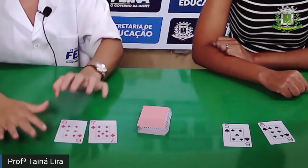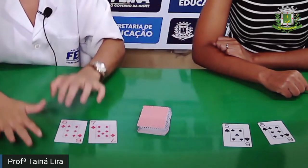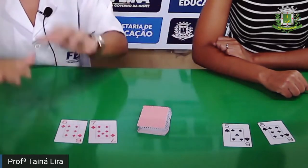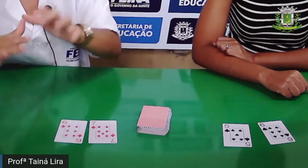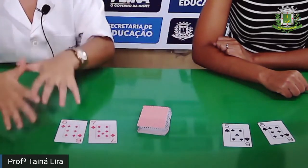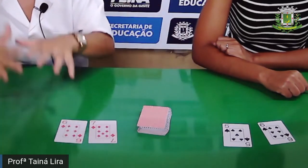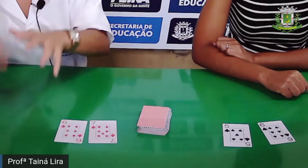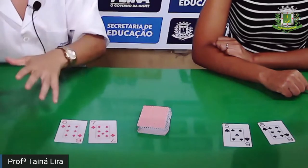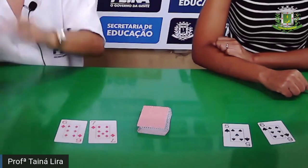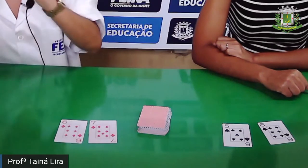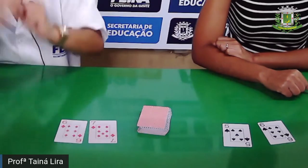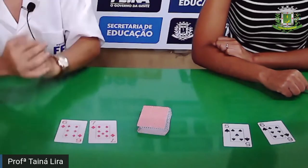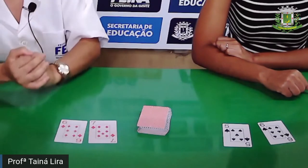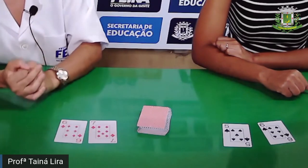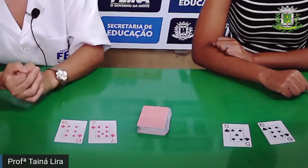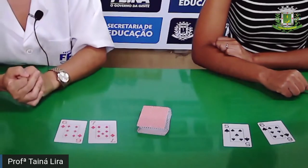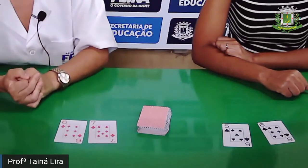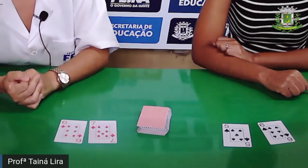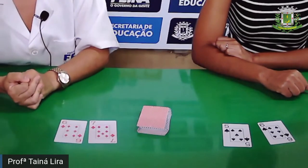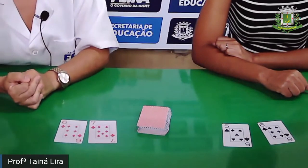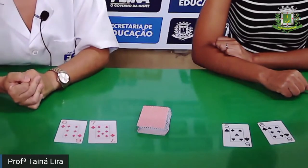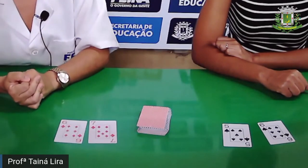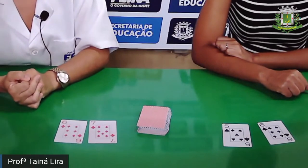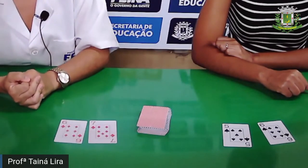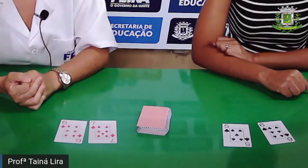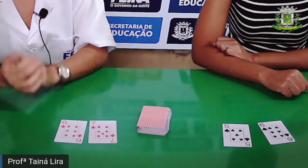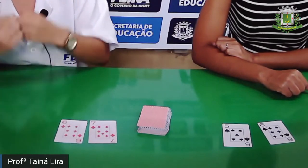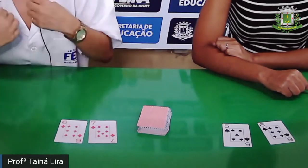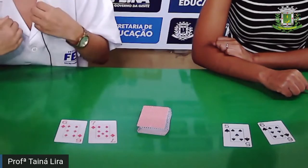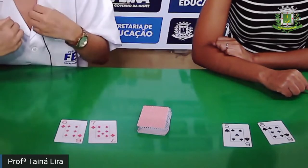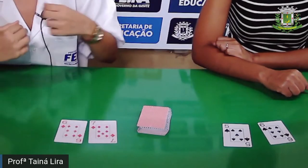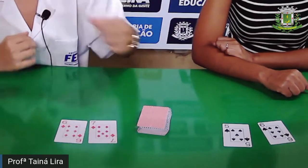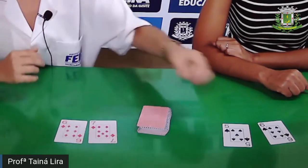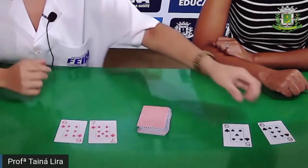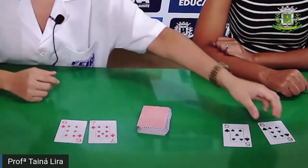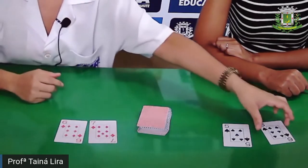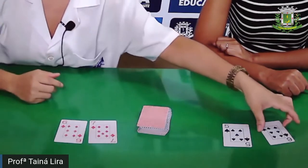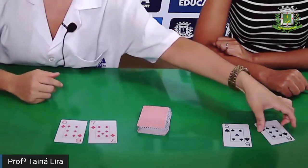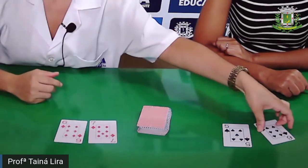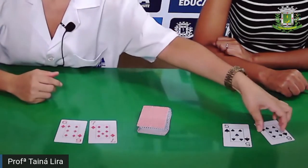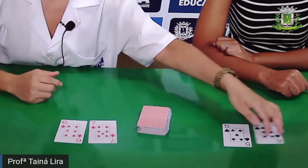quem foi que tirou a maior pontuação? Fui eu,